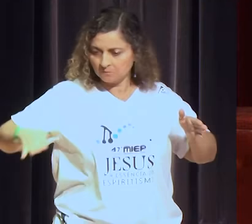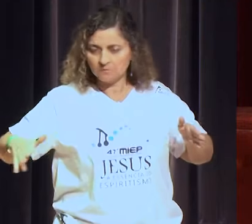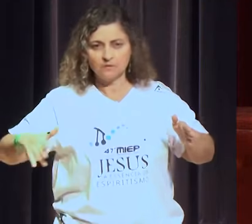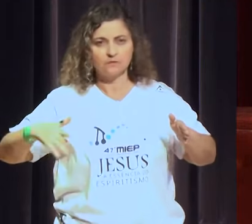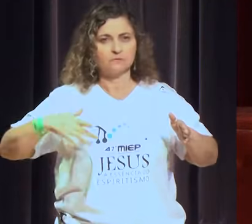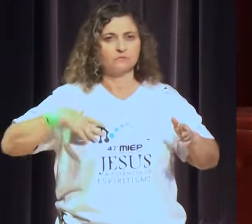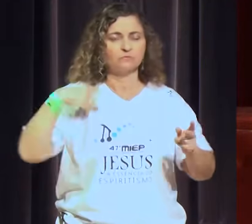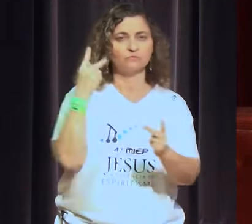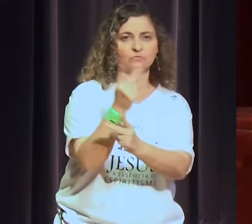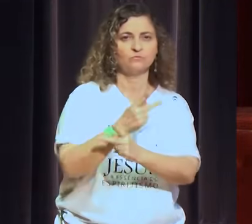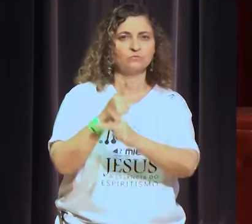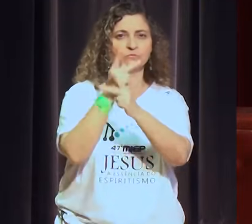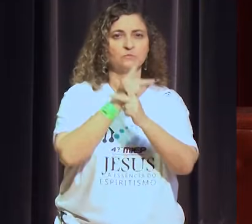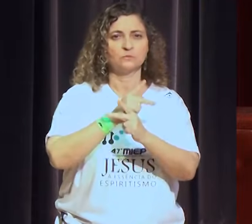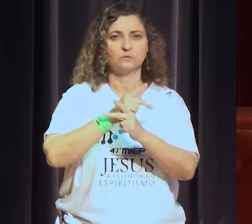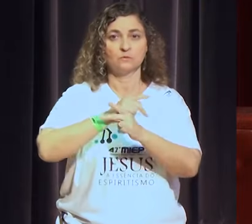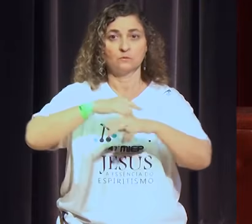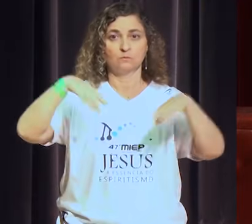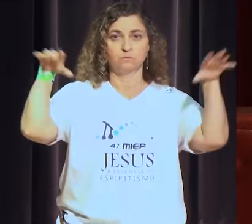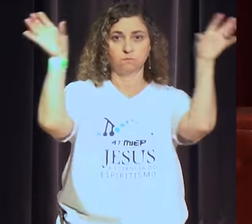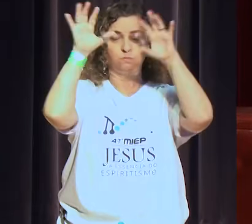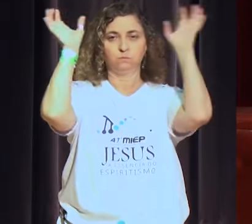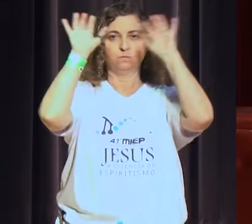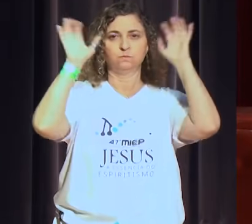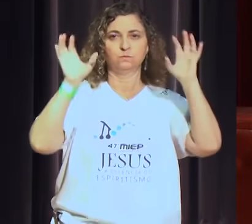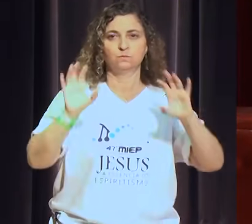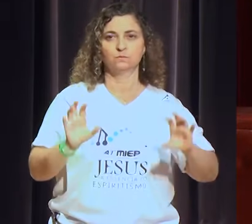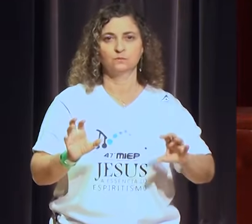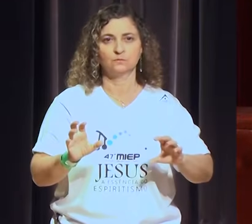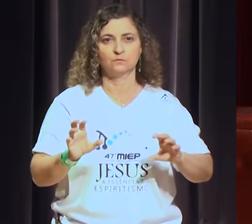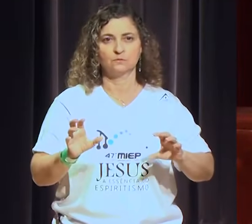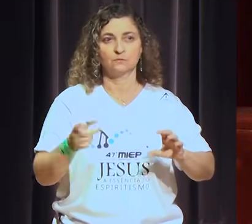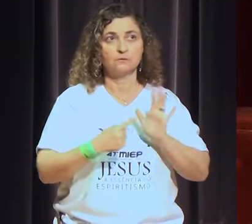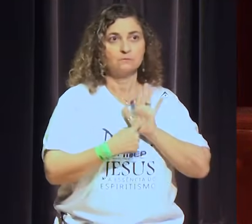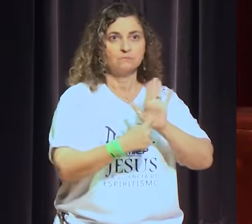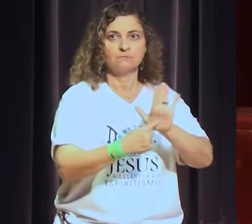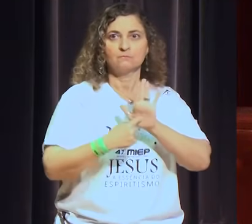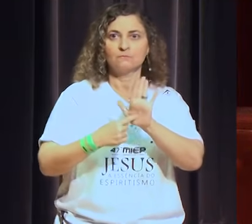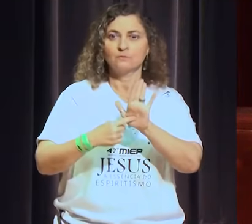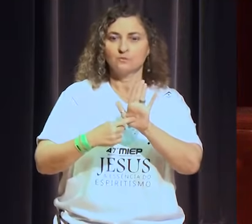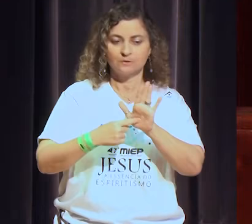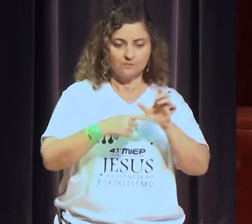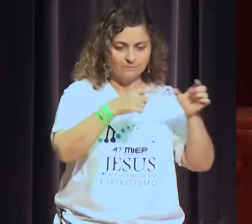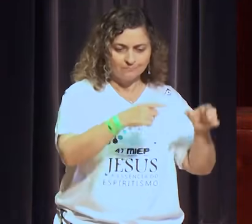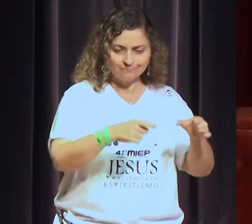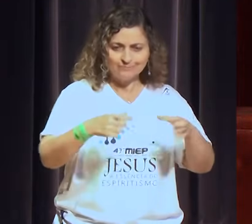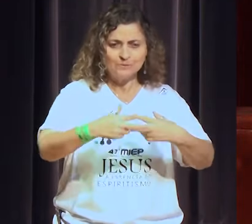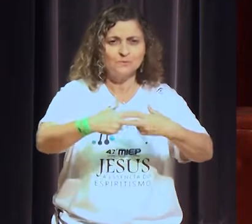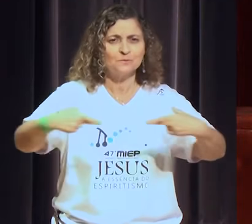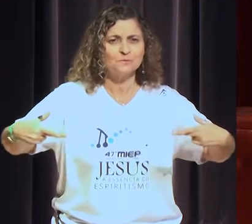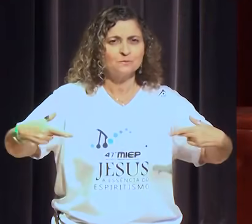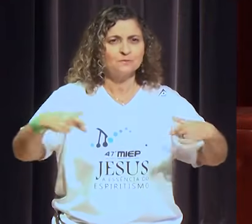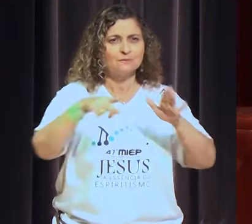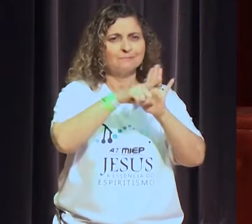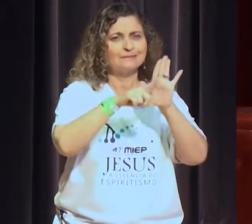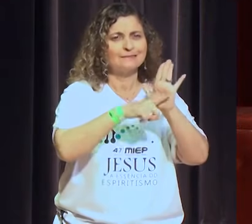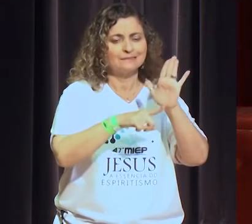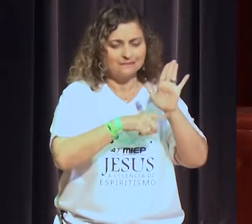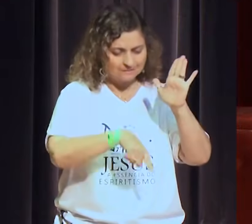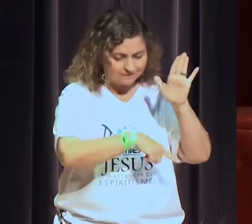através de divindades, ou seja, elementos que desafiam os